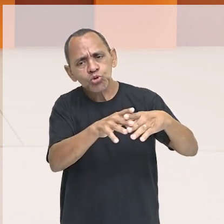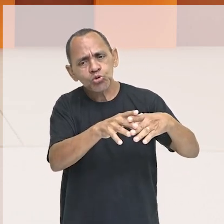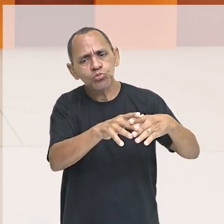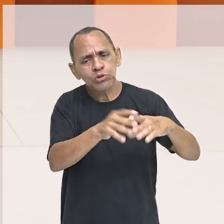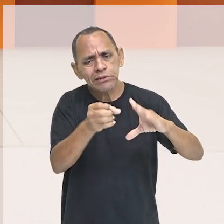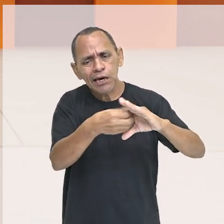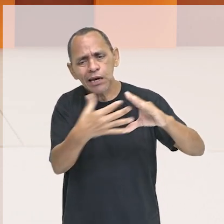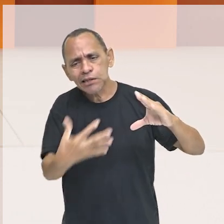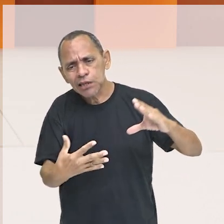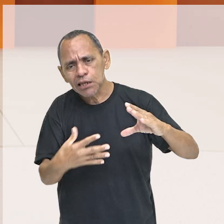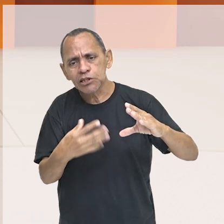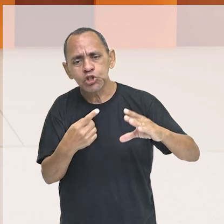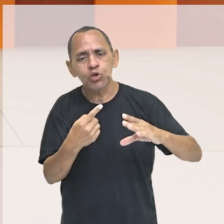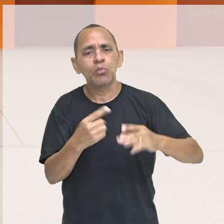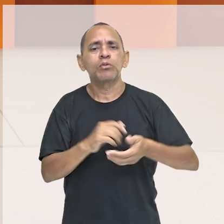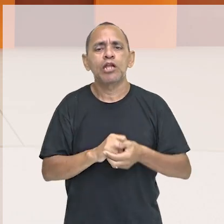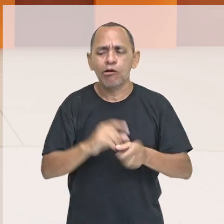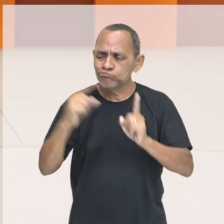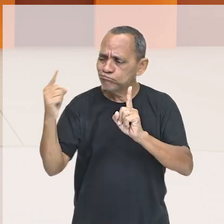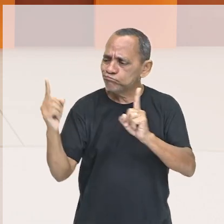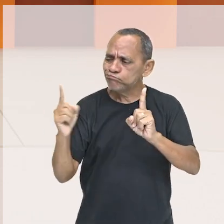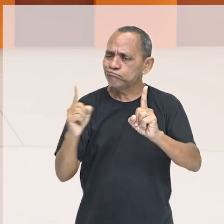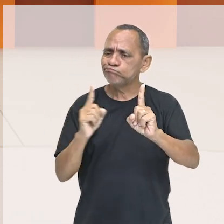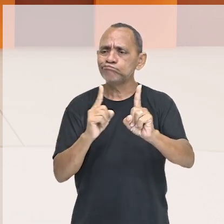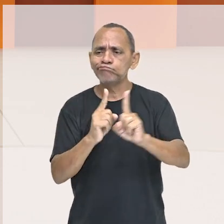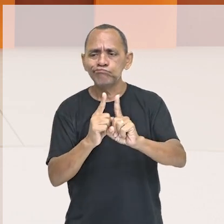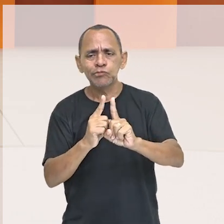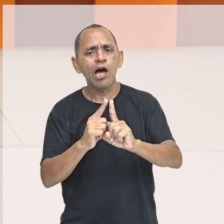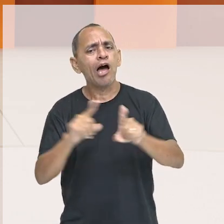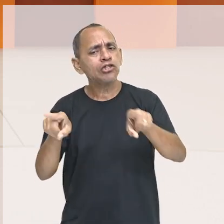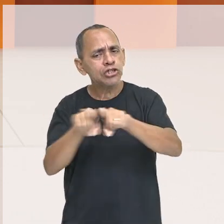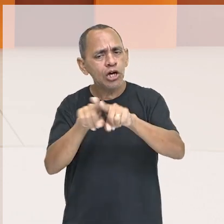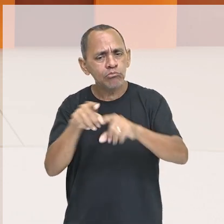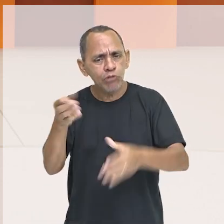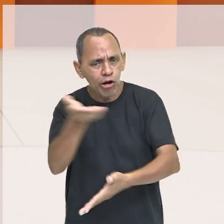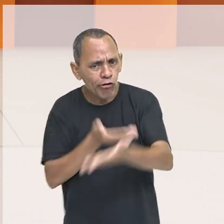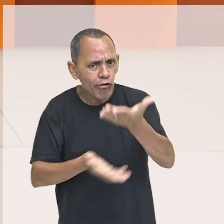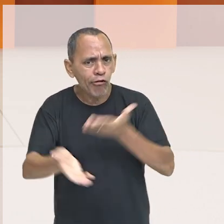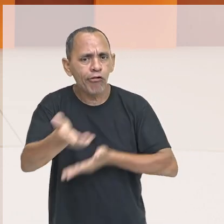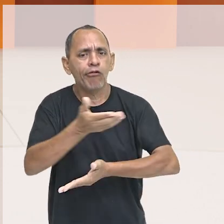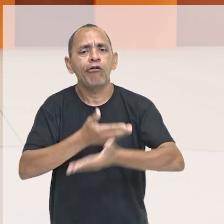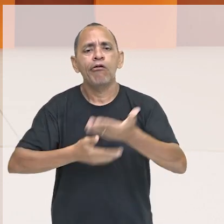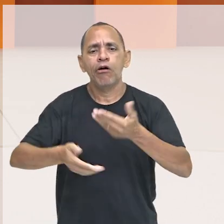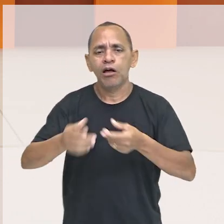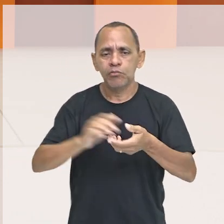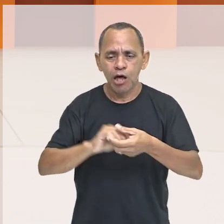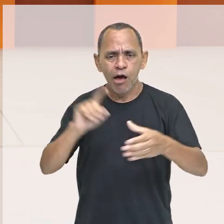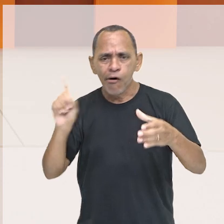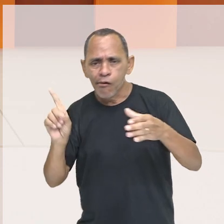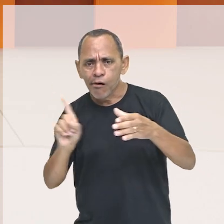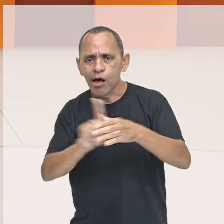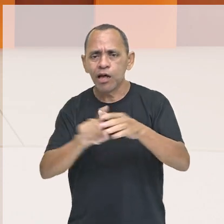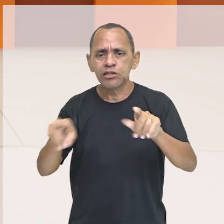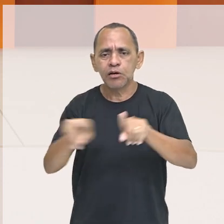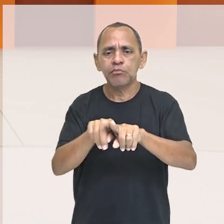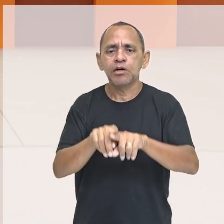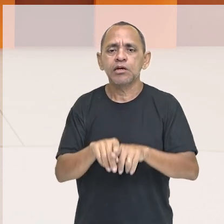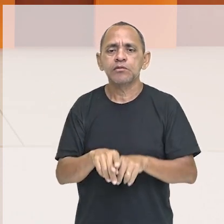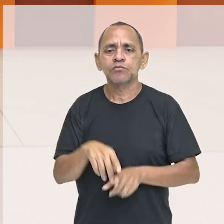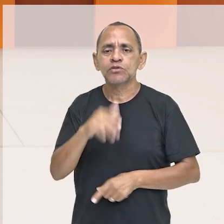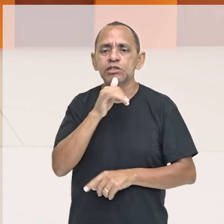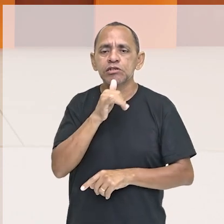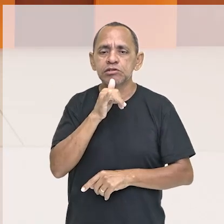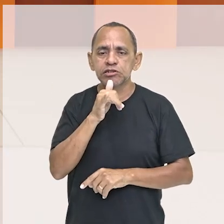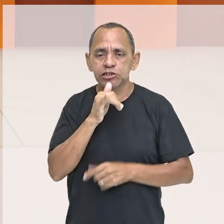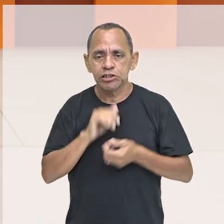pela proximidade, pela interação direta. Podemos dar como exemplo aí, né, a família, não é isso?